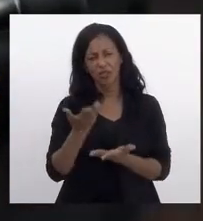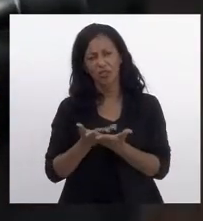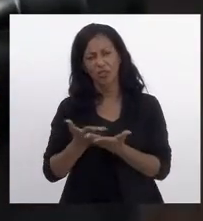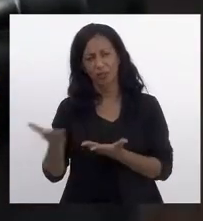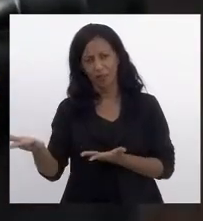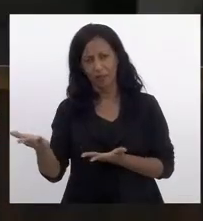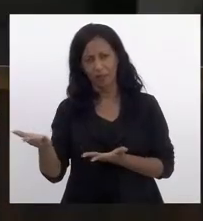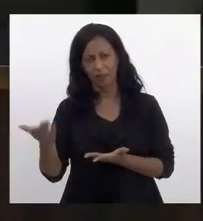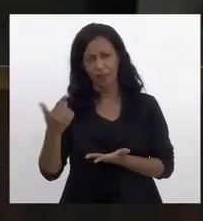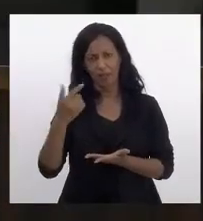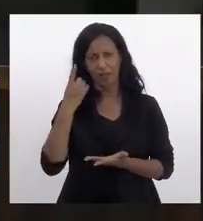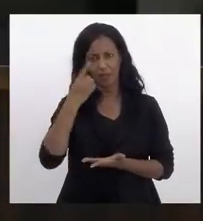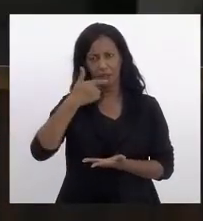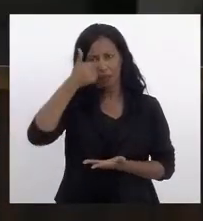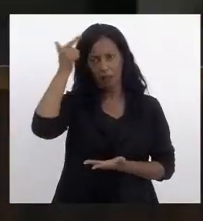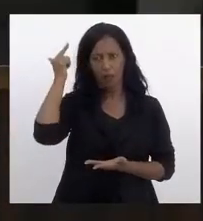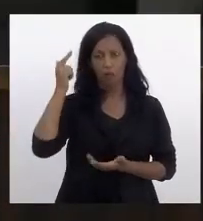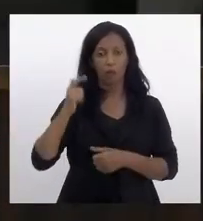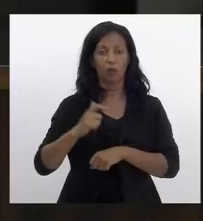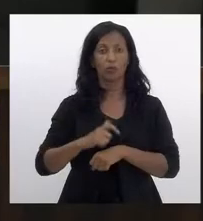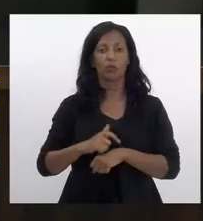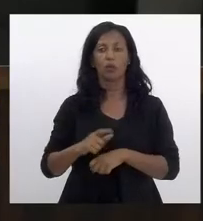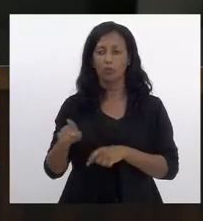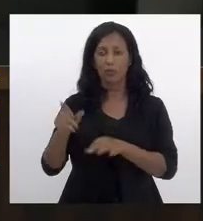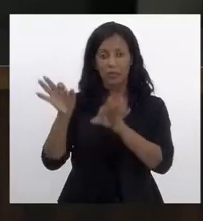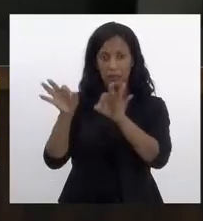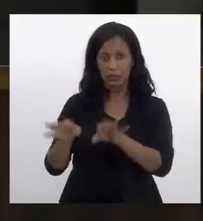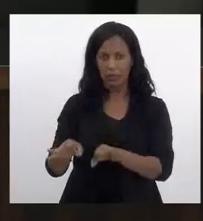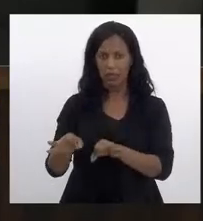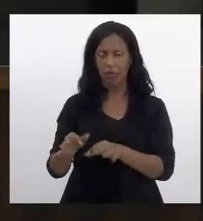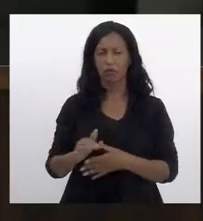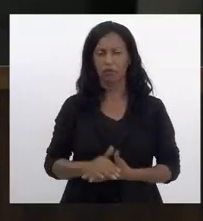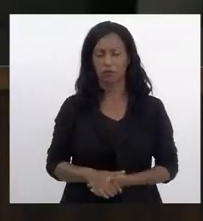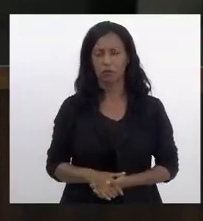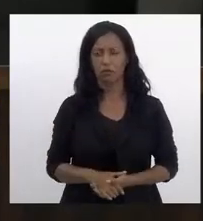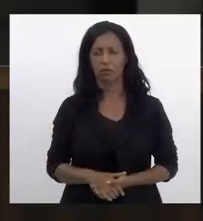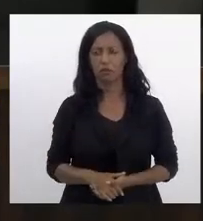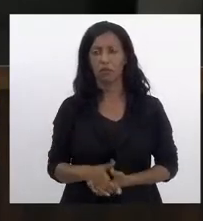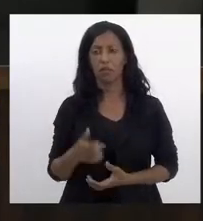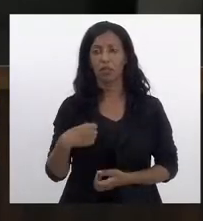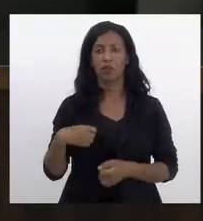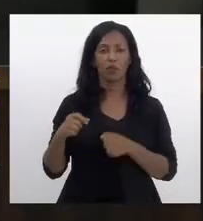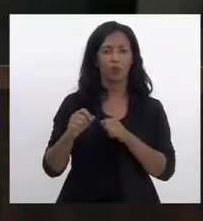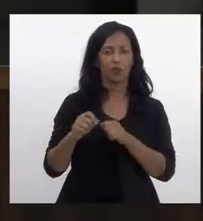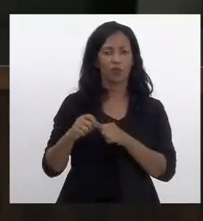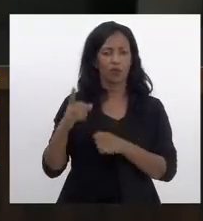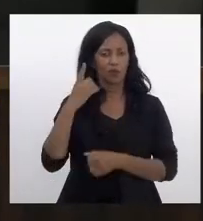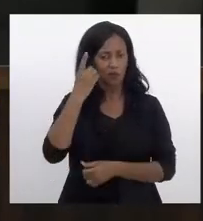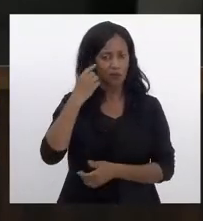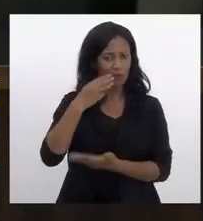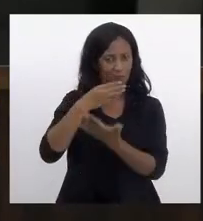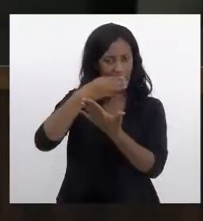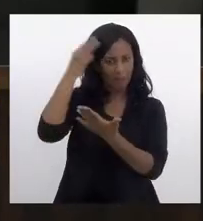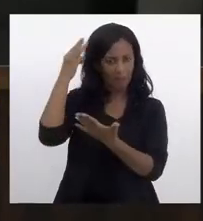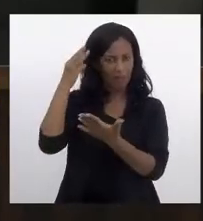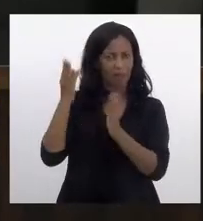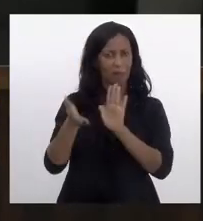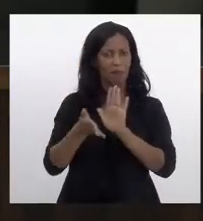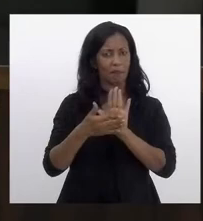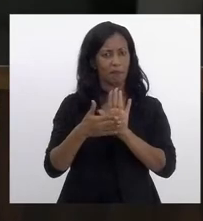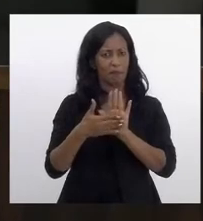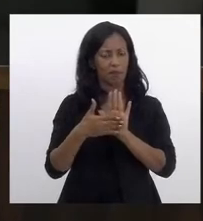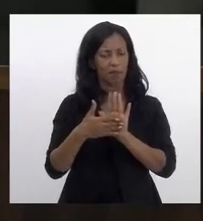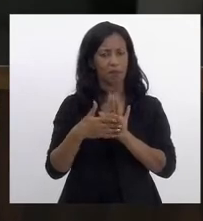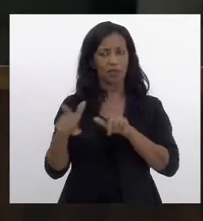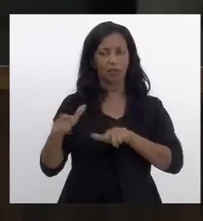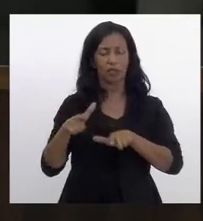deputado Luiz, que eu conheço o tema, e Vossa Excelência está certo. Eu vou tentar fazer com que o deputado Márcio possa emitir o parecer, chamar os